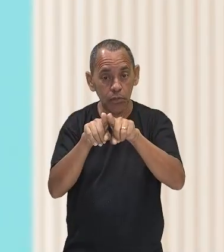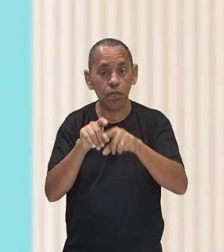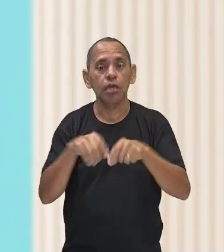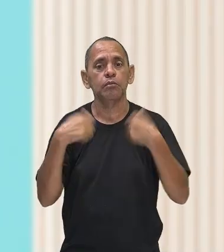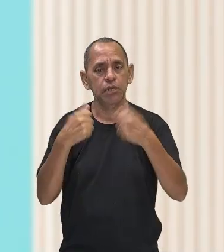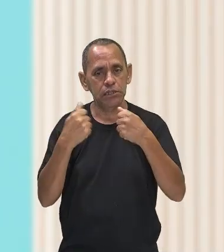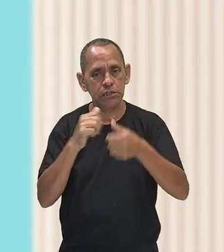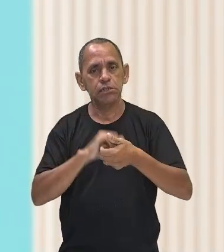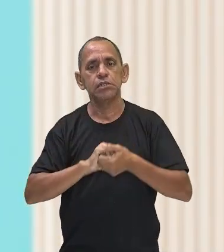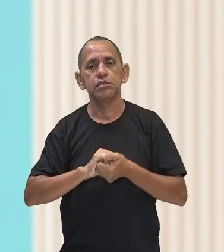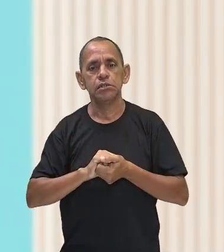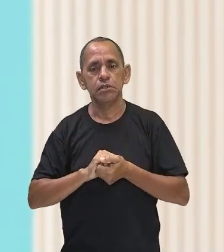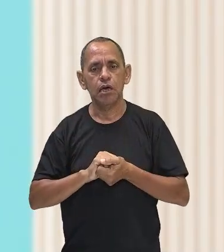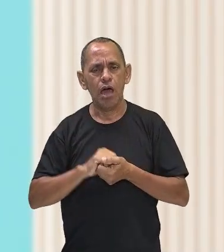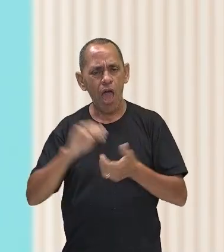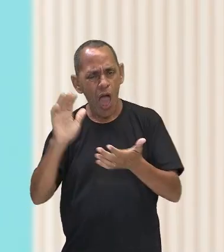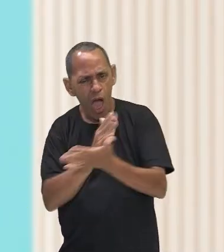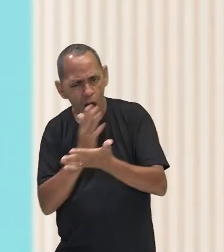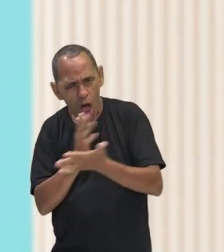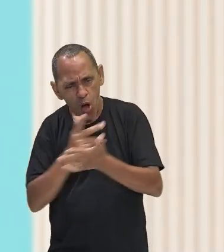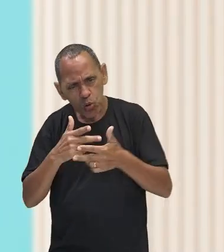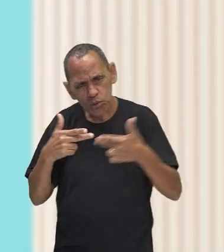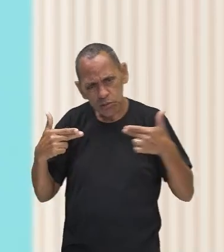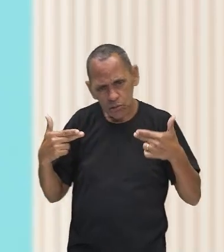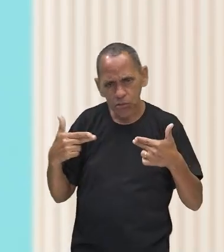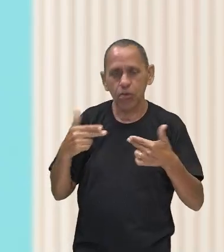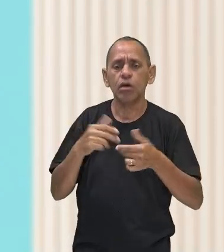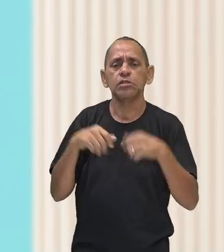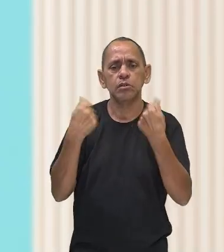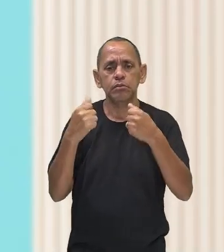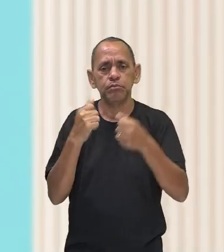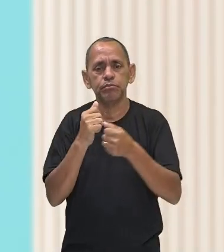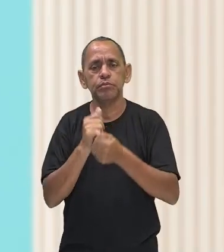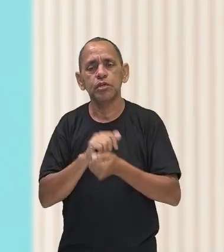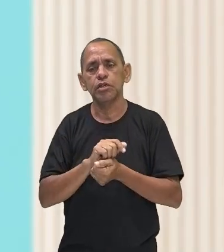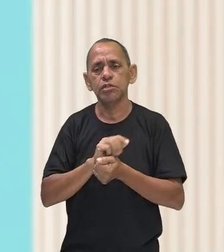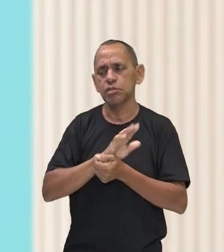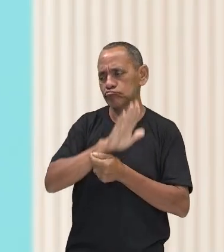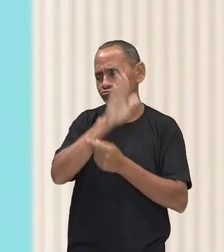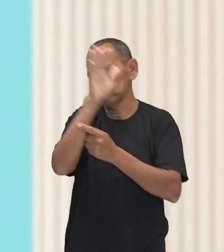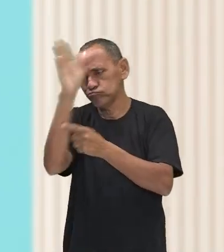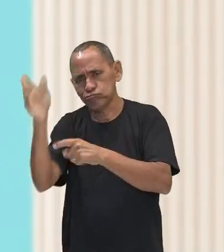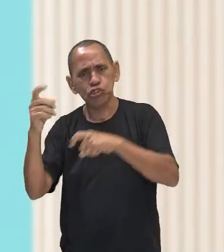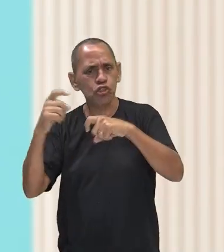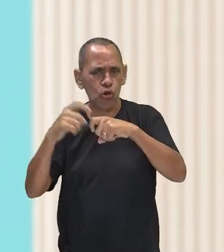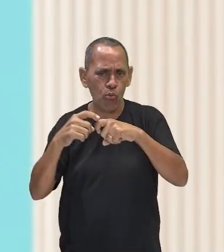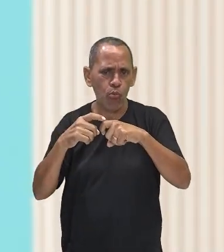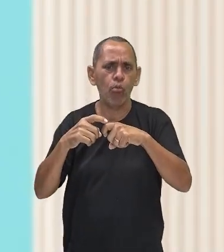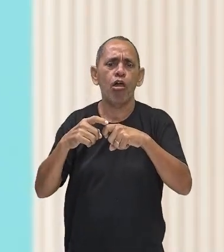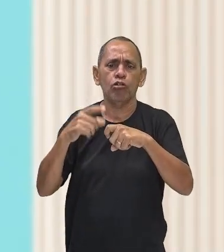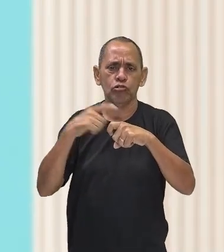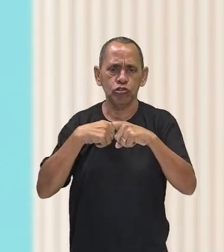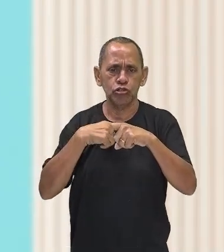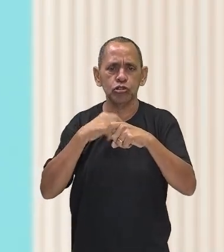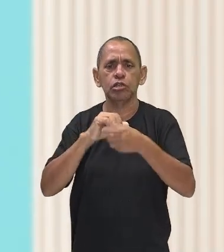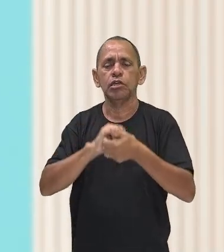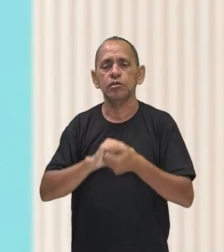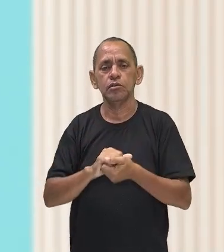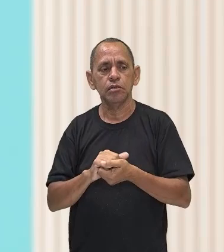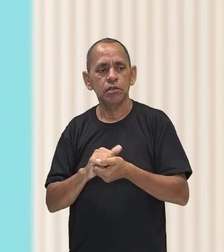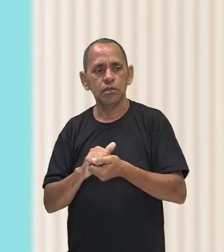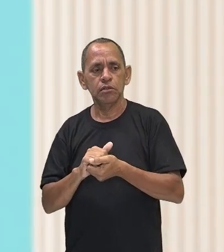estéticos mais específicos é possível recorrer a procedimentos como radiofrequência